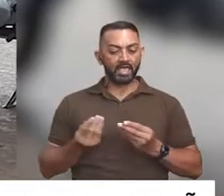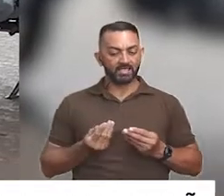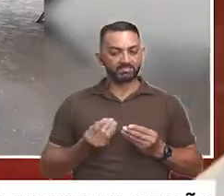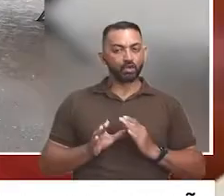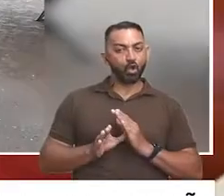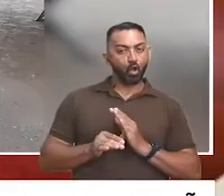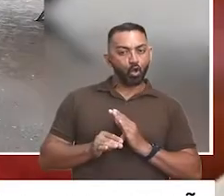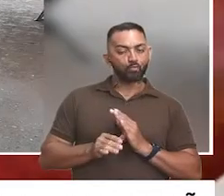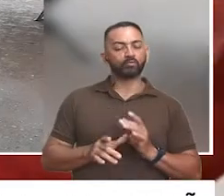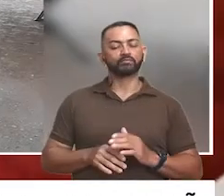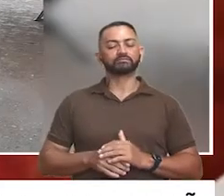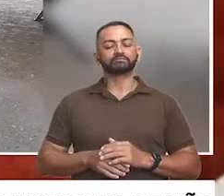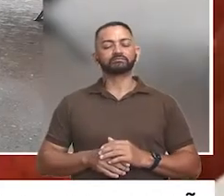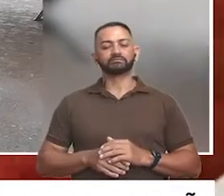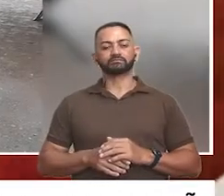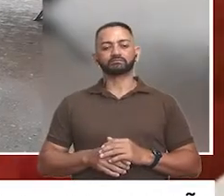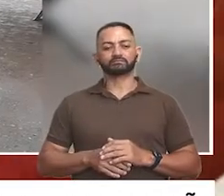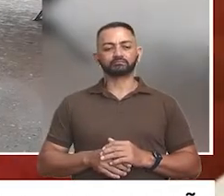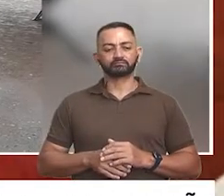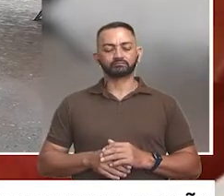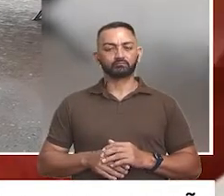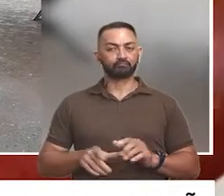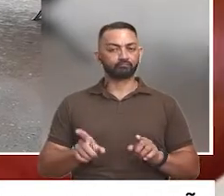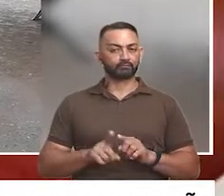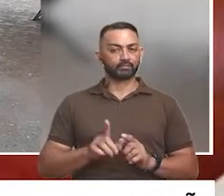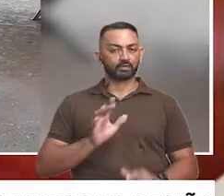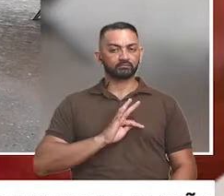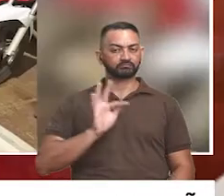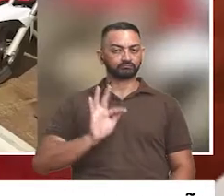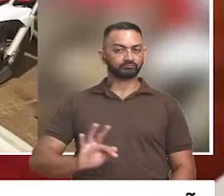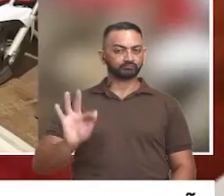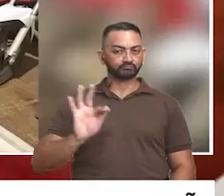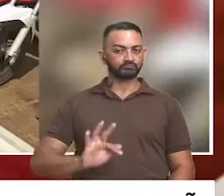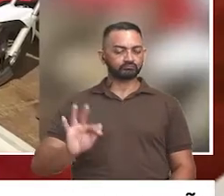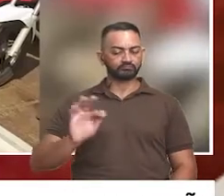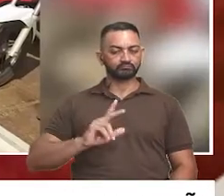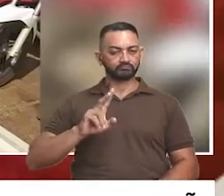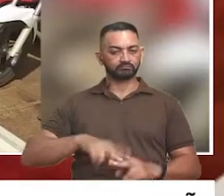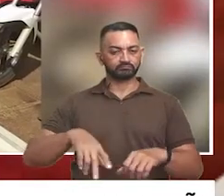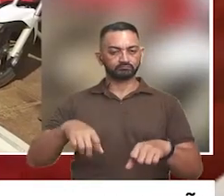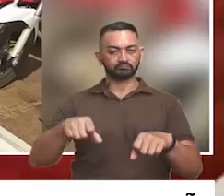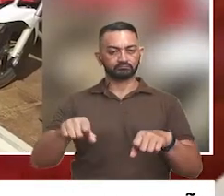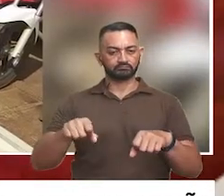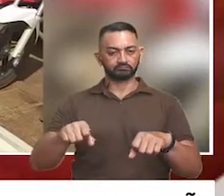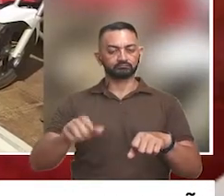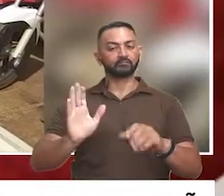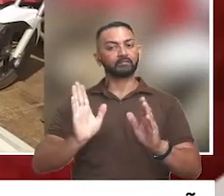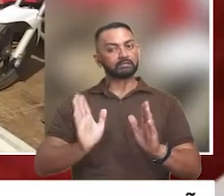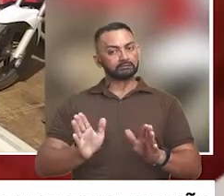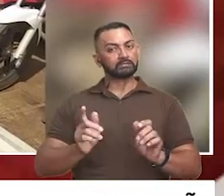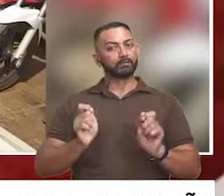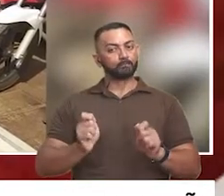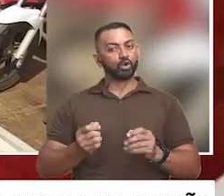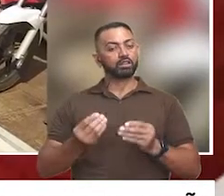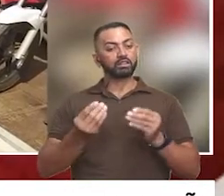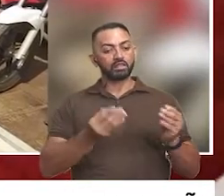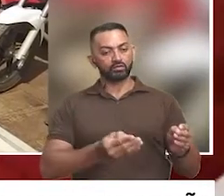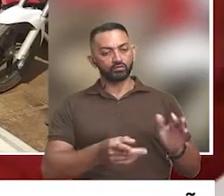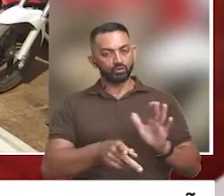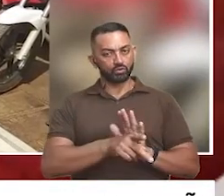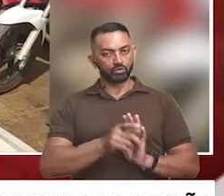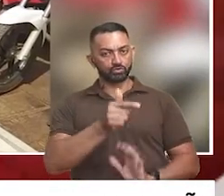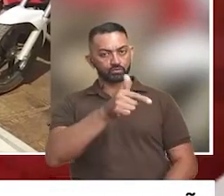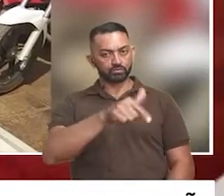de receptação E aí gente é segundo a PRF essas motos as medidas né Elas podem